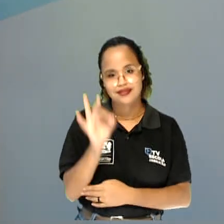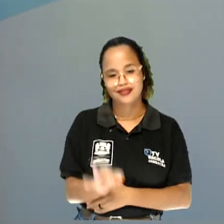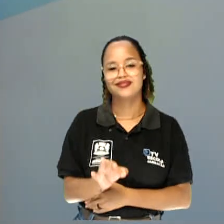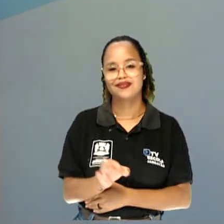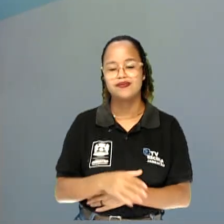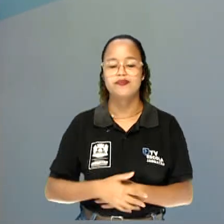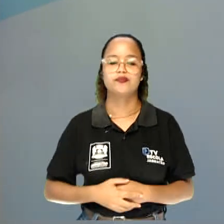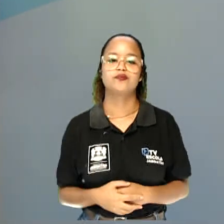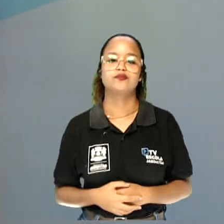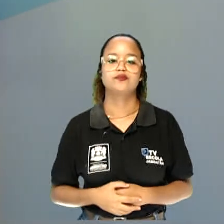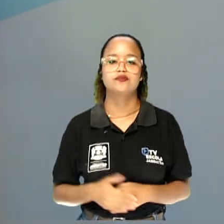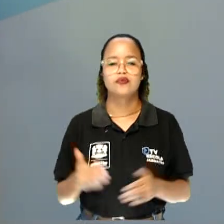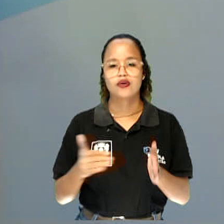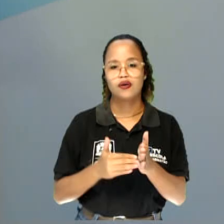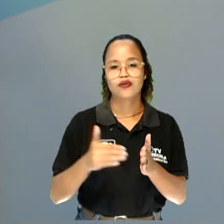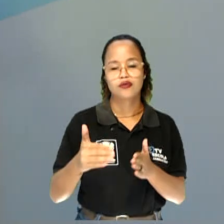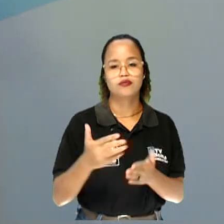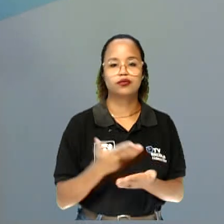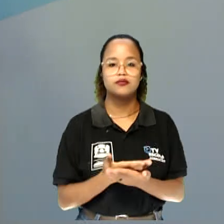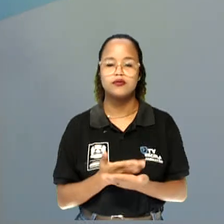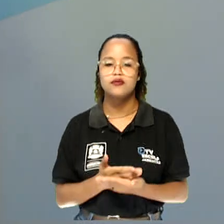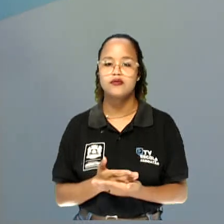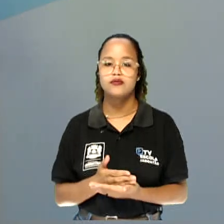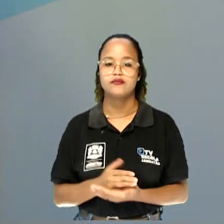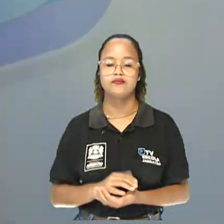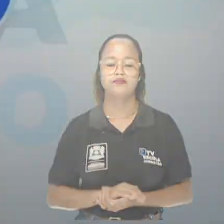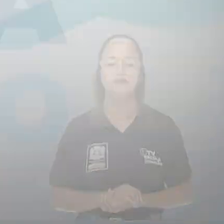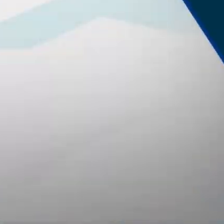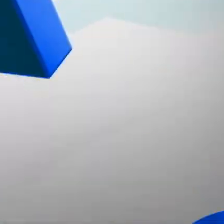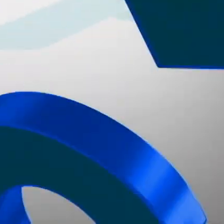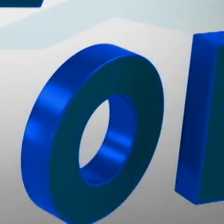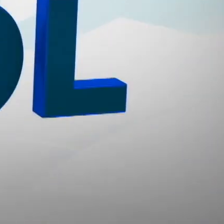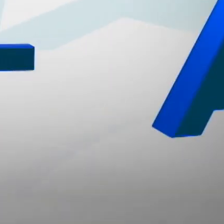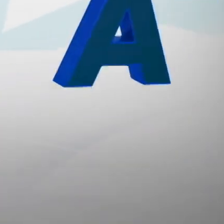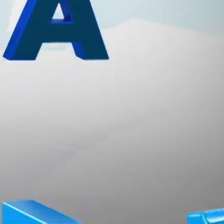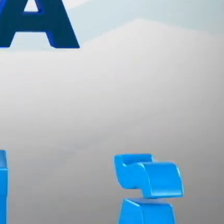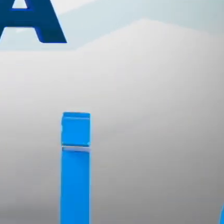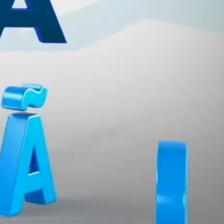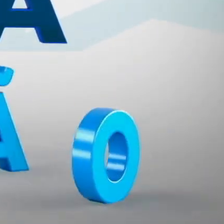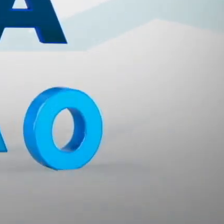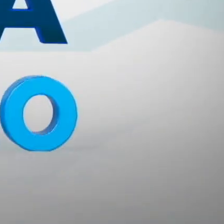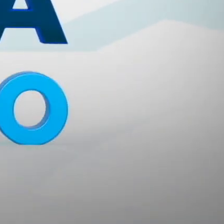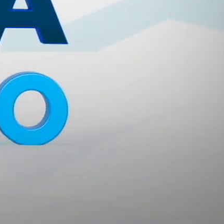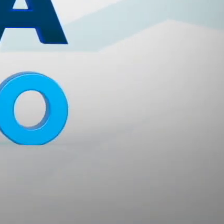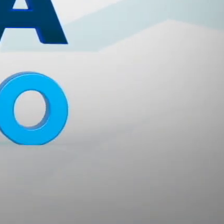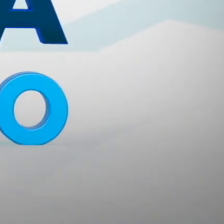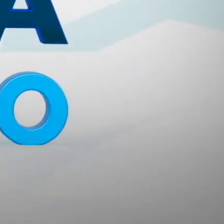queridos, até um próximo encontro. Até breve.